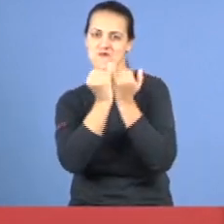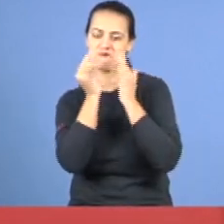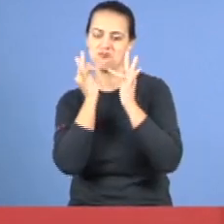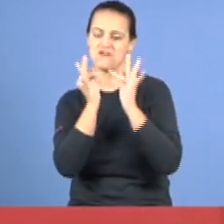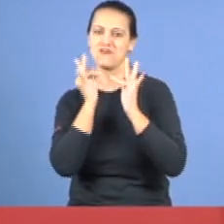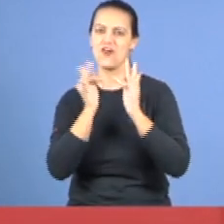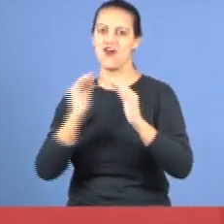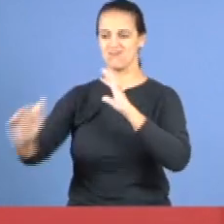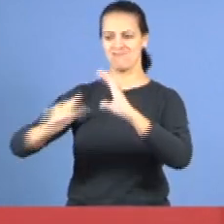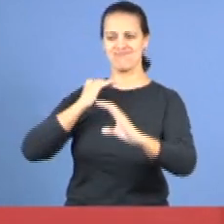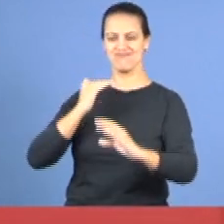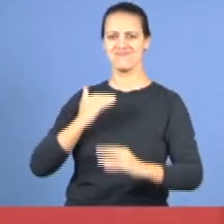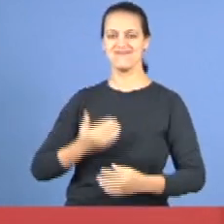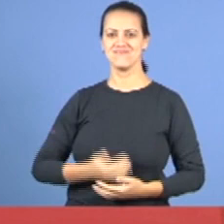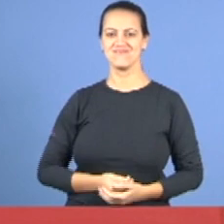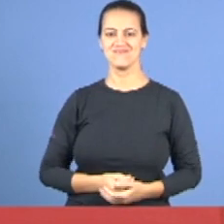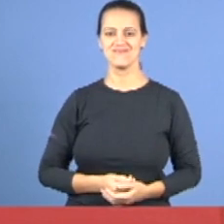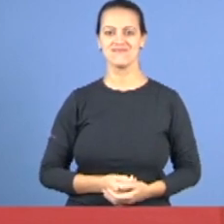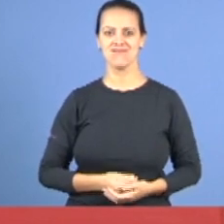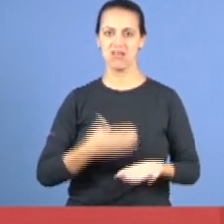denúncias, manda um negócio,